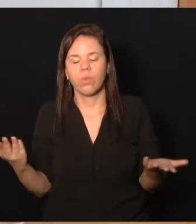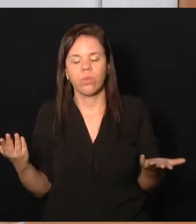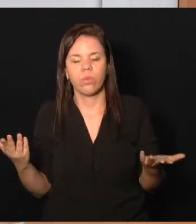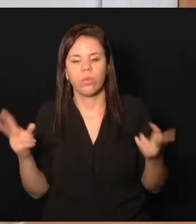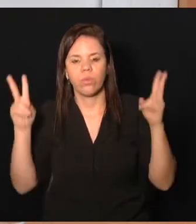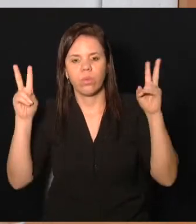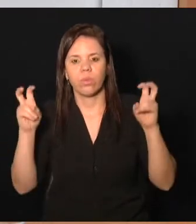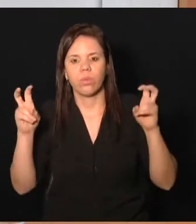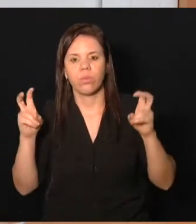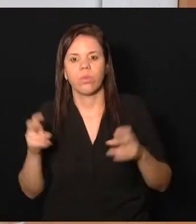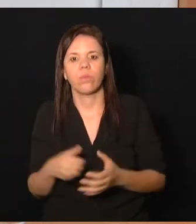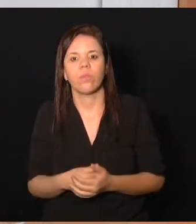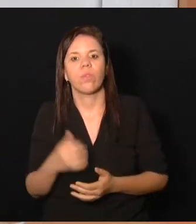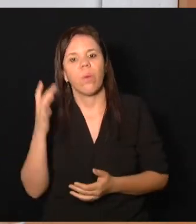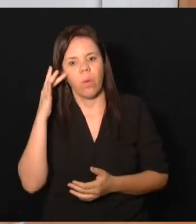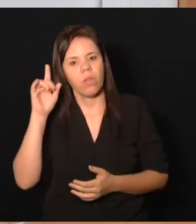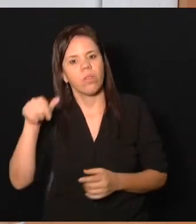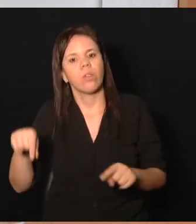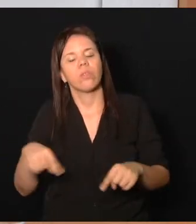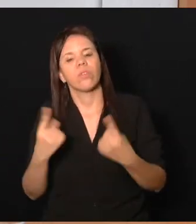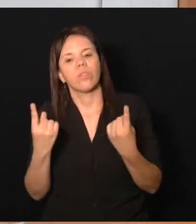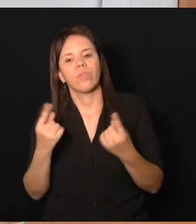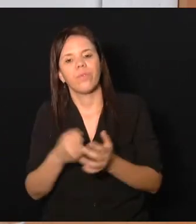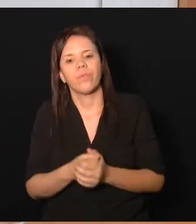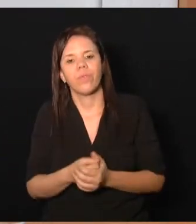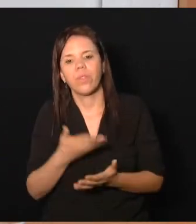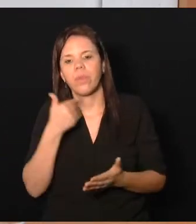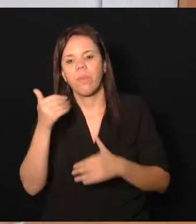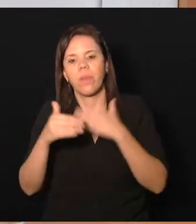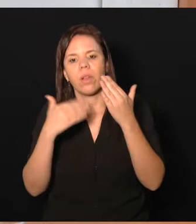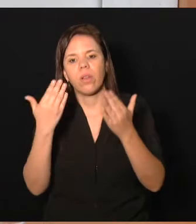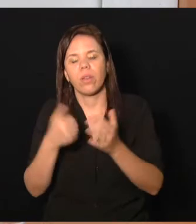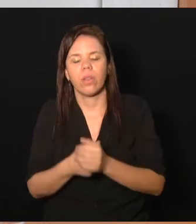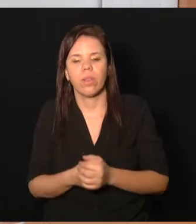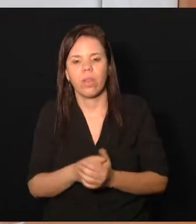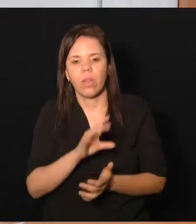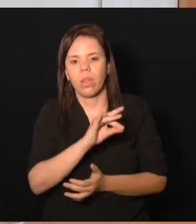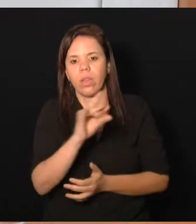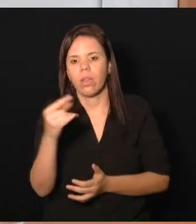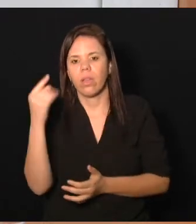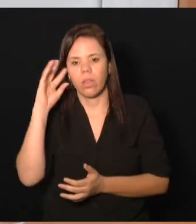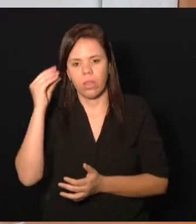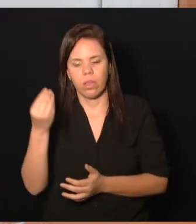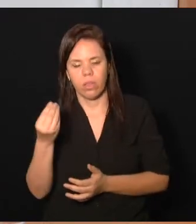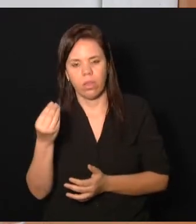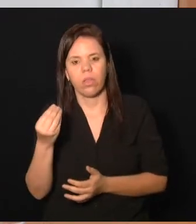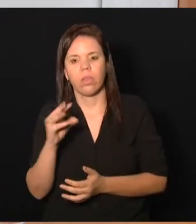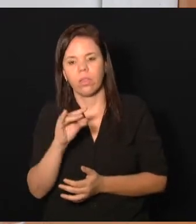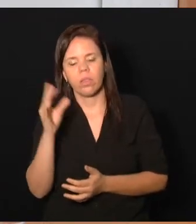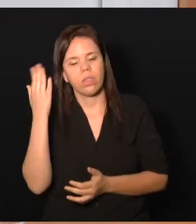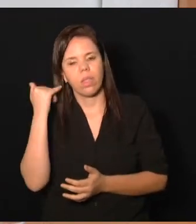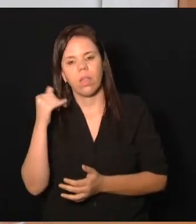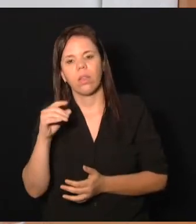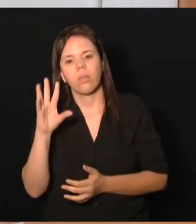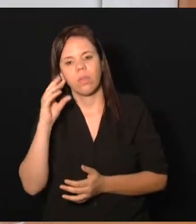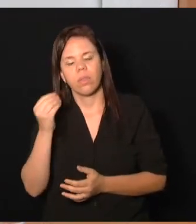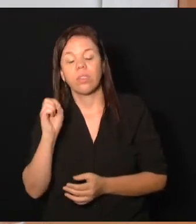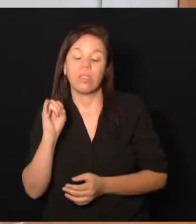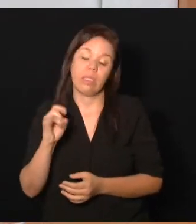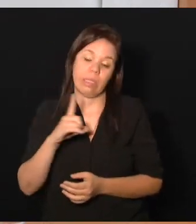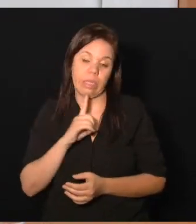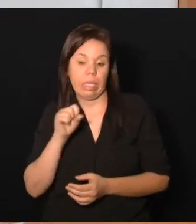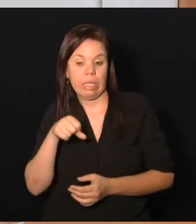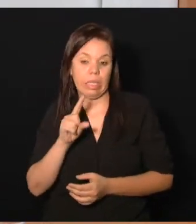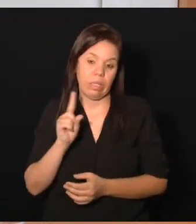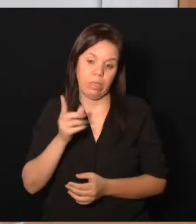pontos, eu acho que esse é o desafio, os pontos de melhoria. Cada um entende aí quais são os pontos de melhoria, se há esses